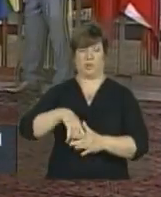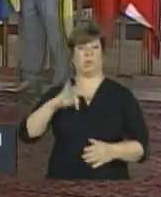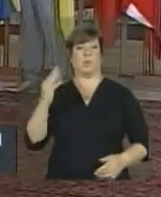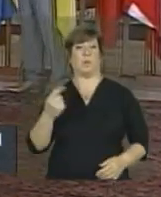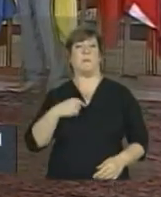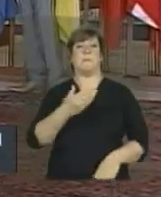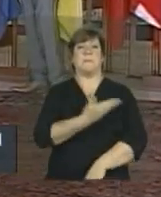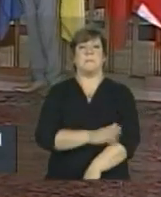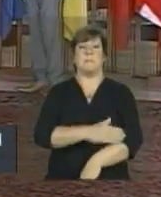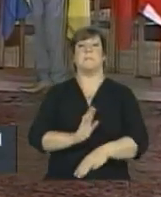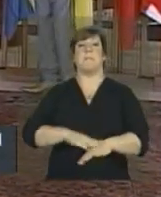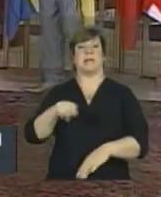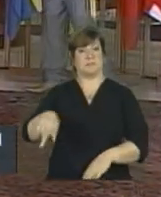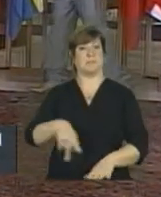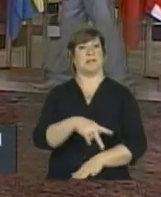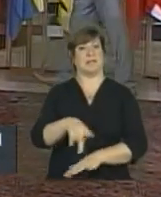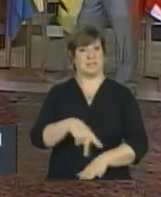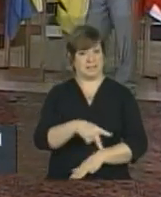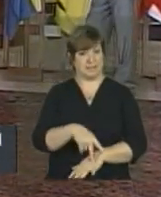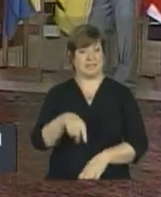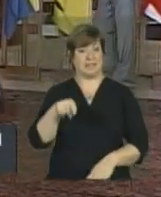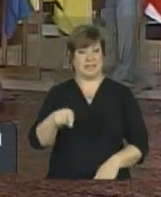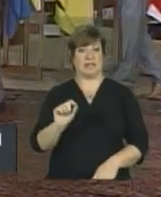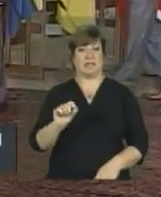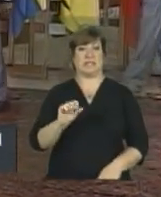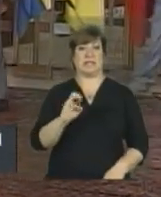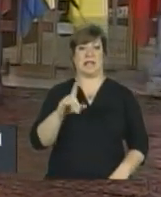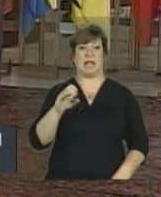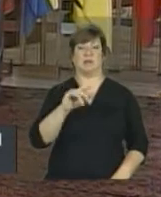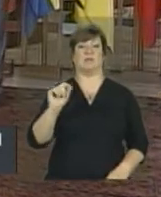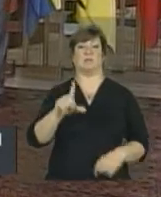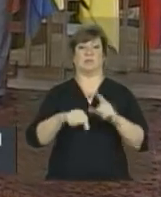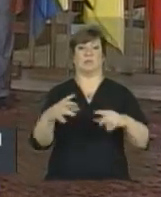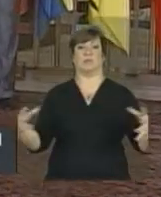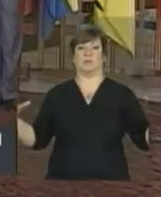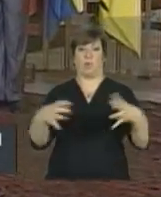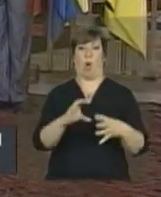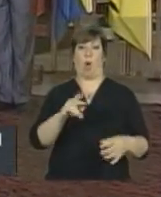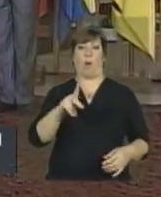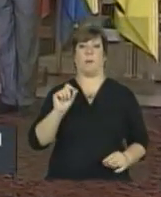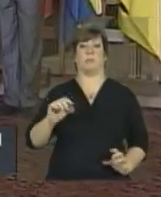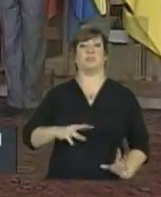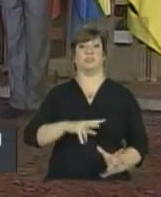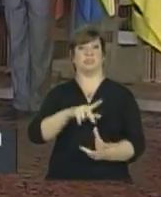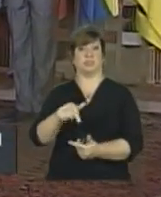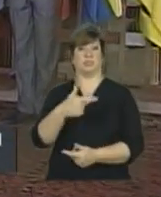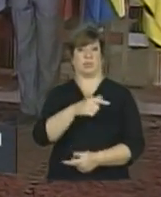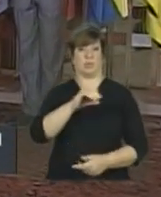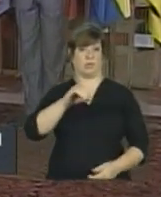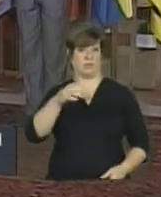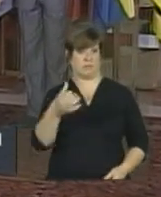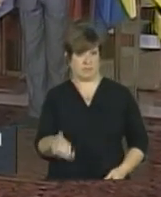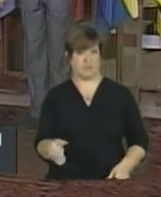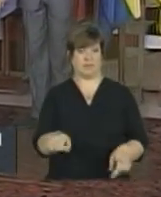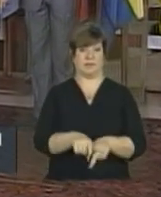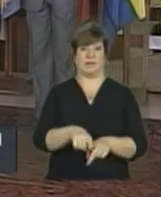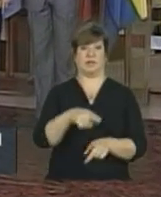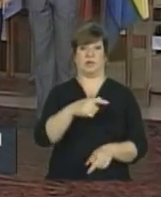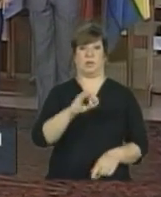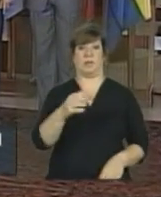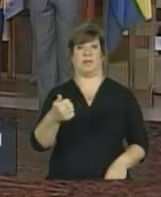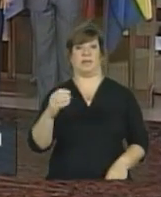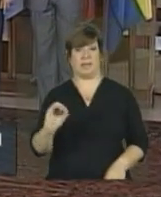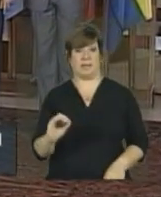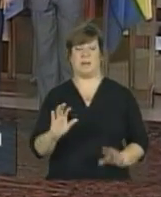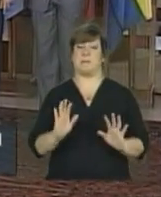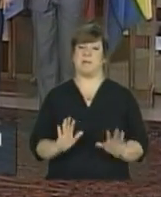mais praticado no país. A sua seleção se classificou para as Copas do Mundo de 2006 e 2010,